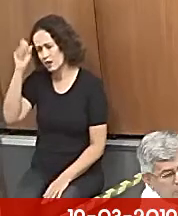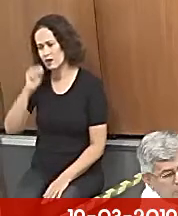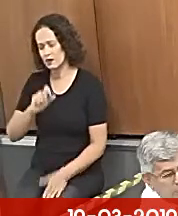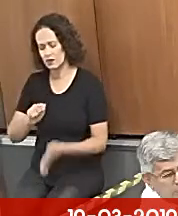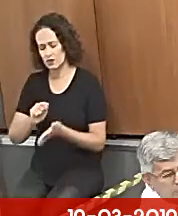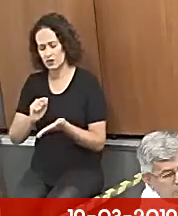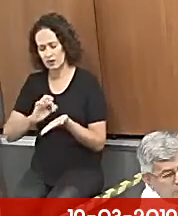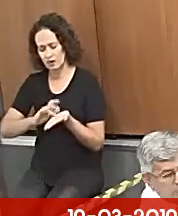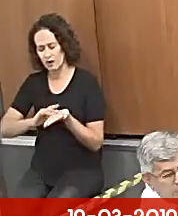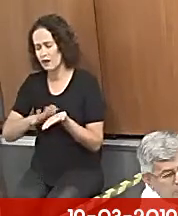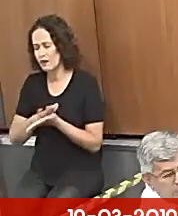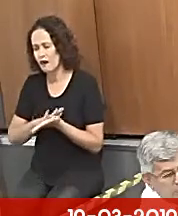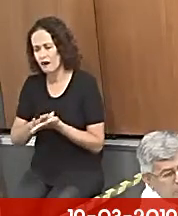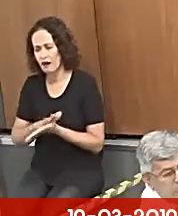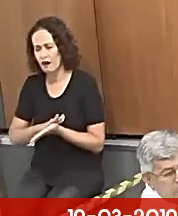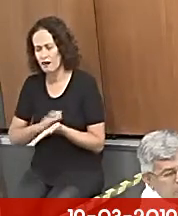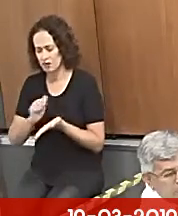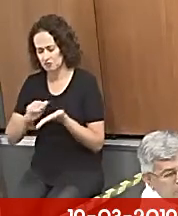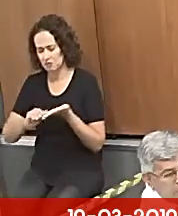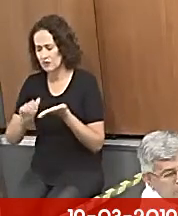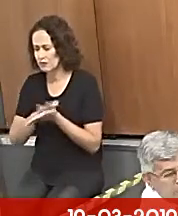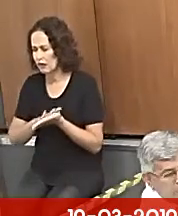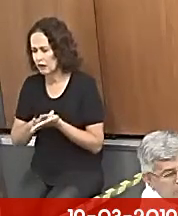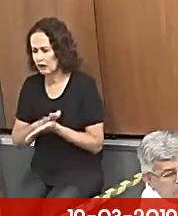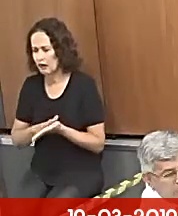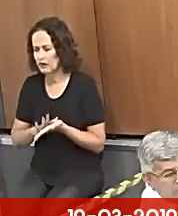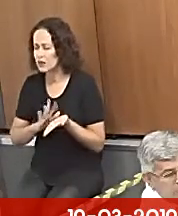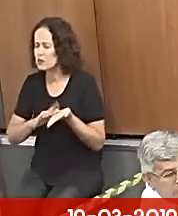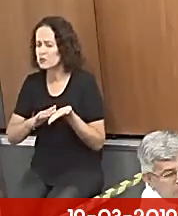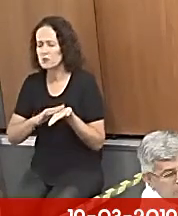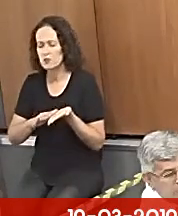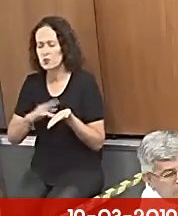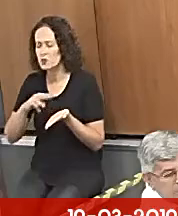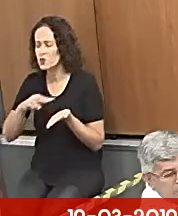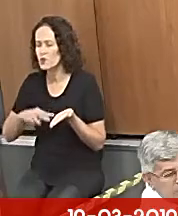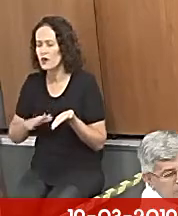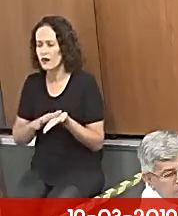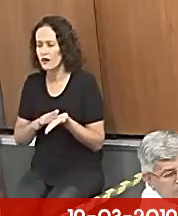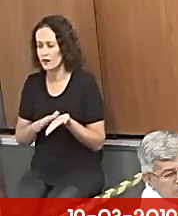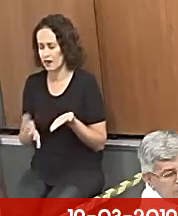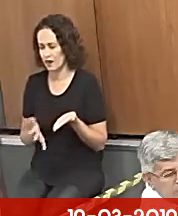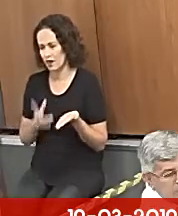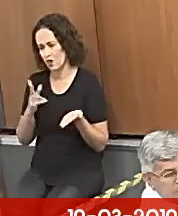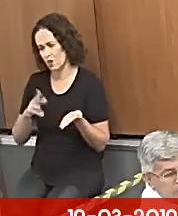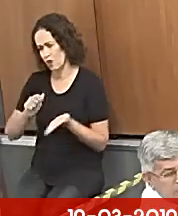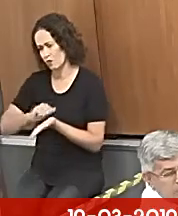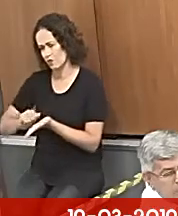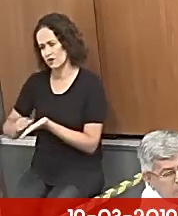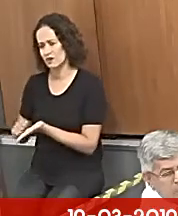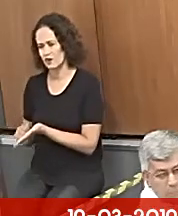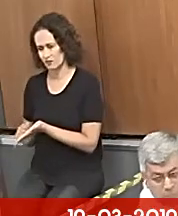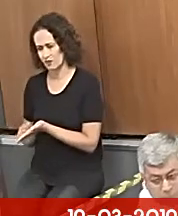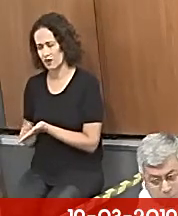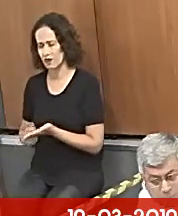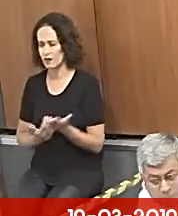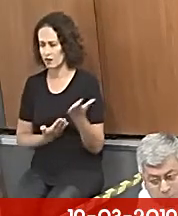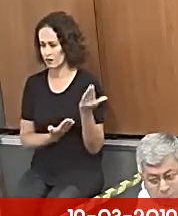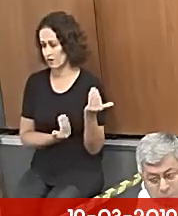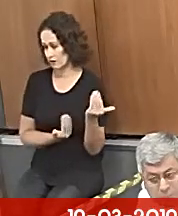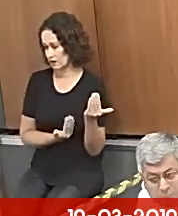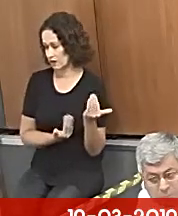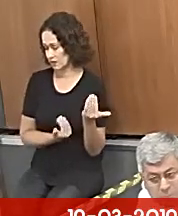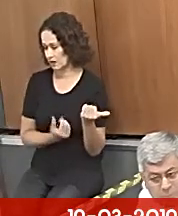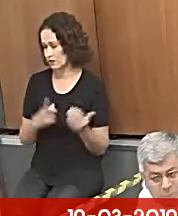criança que não aprende a escrever uma criança que não lembrar é uma criança que não escreve vai ser um adolescente que vai ter muita dificuldade